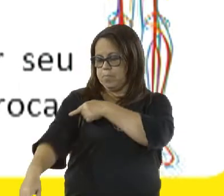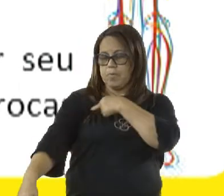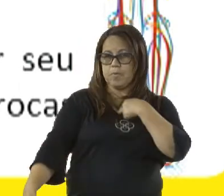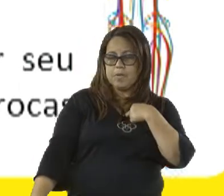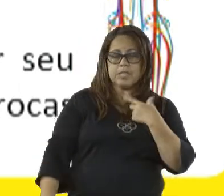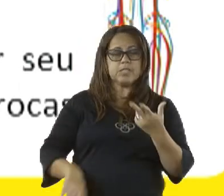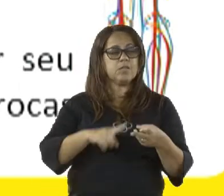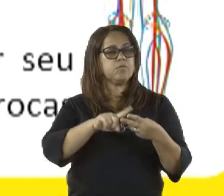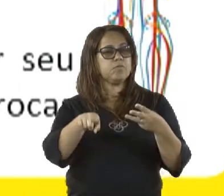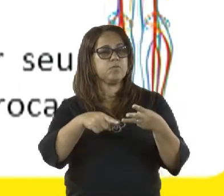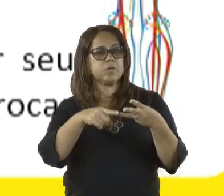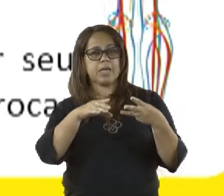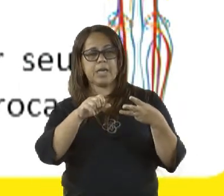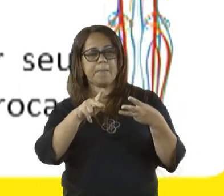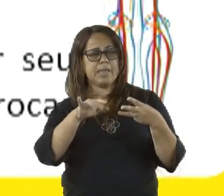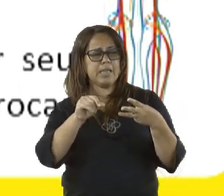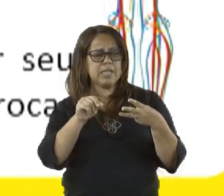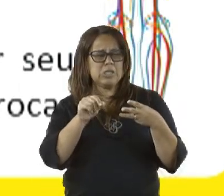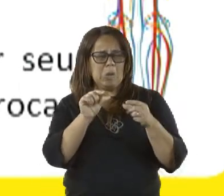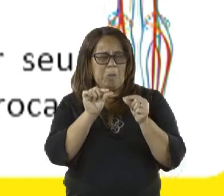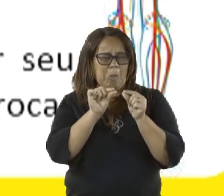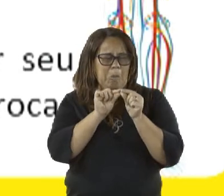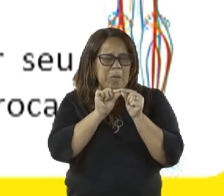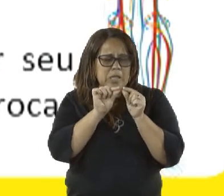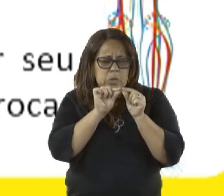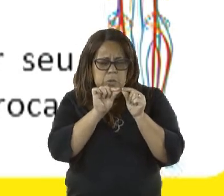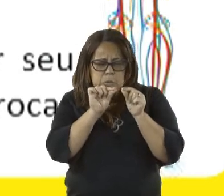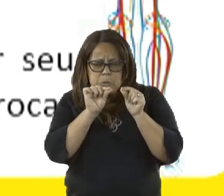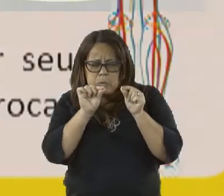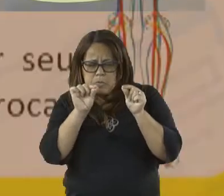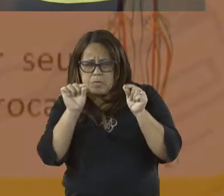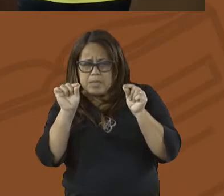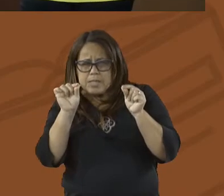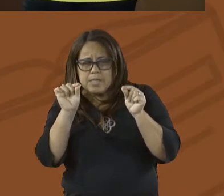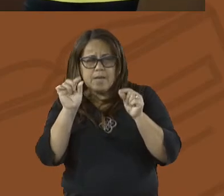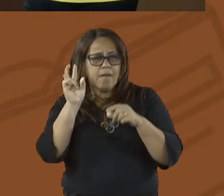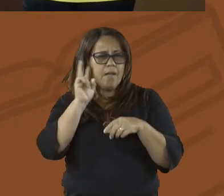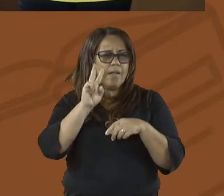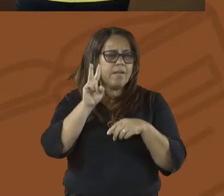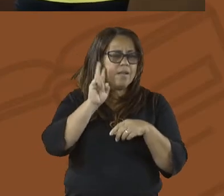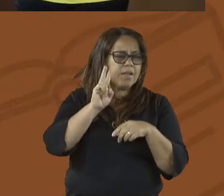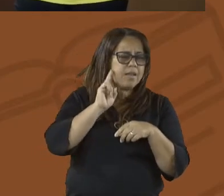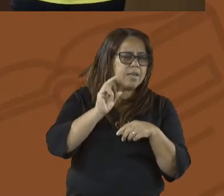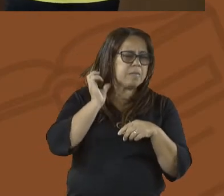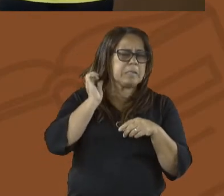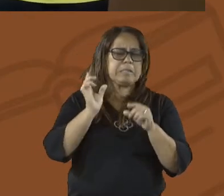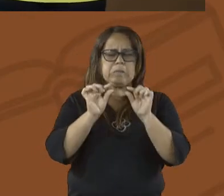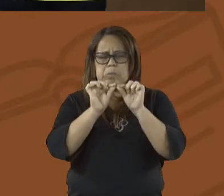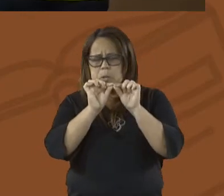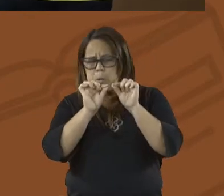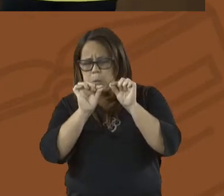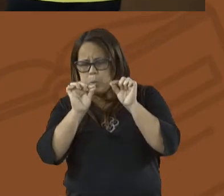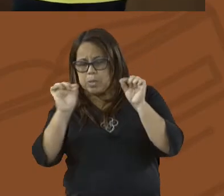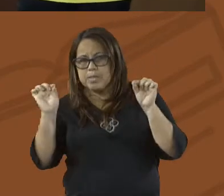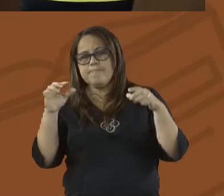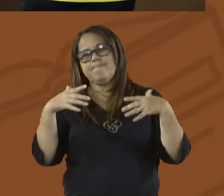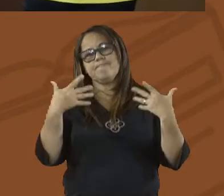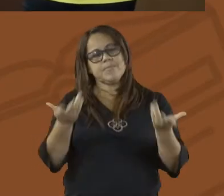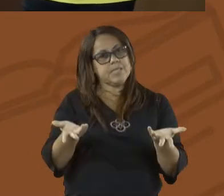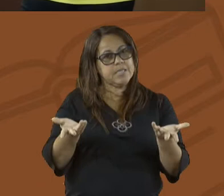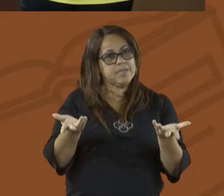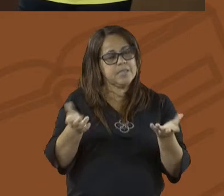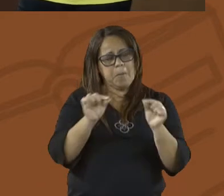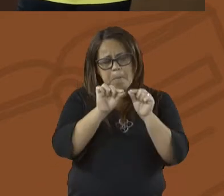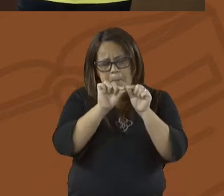e os capilares são vasos bem pequenininhos, bem fininhos. Lembra de cabelo capilar, tratamento capilar que a gente faz, certo? Pois é,